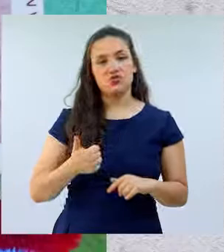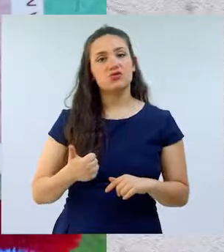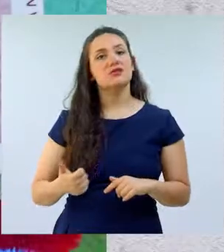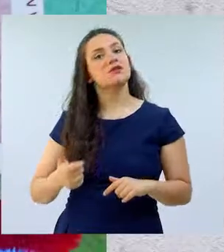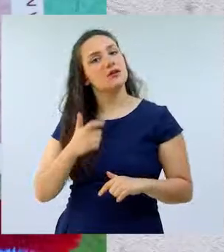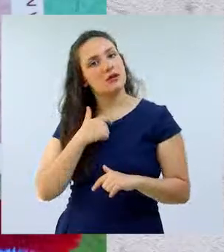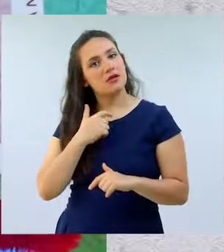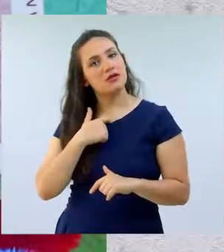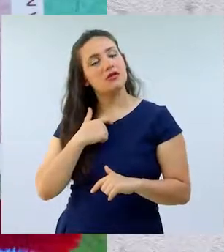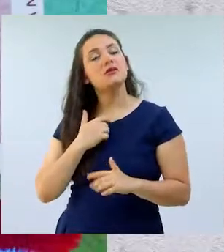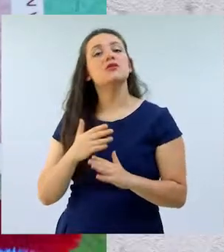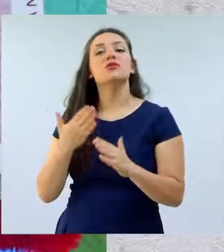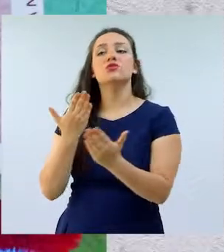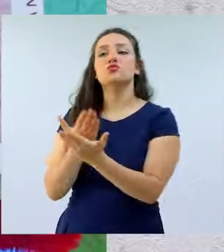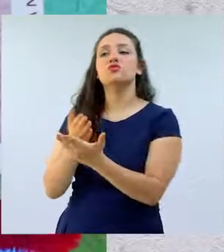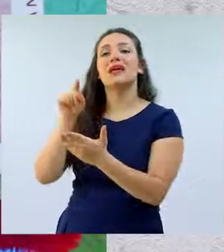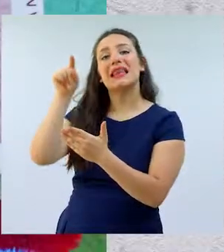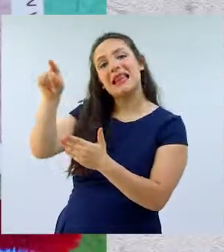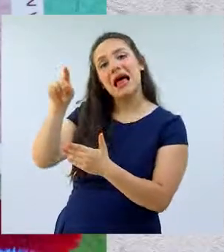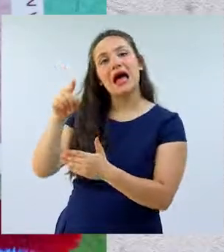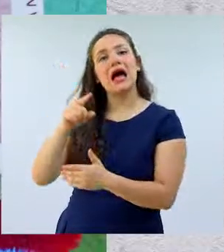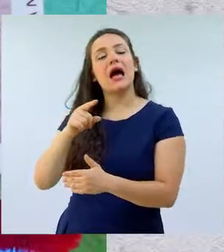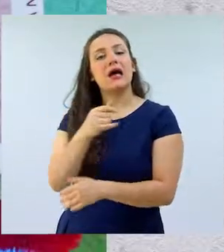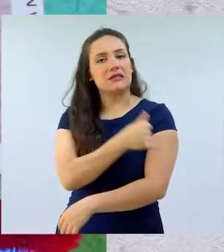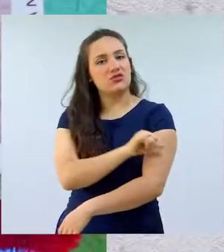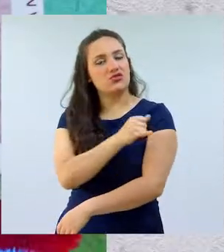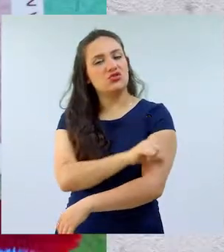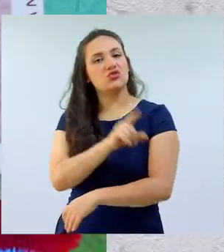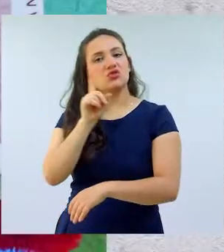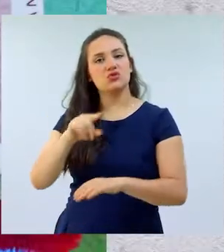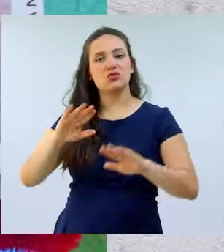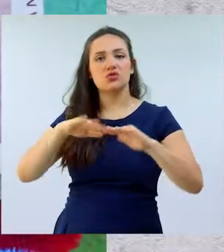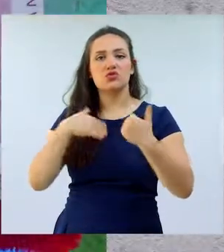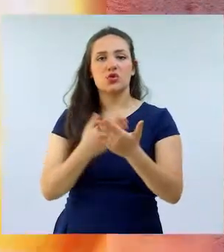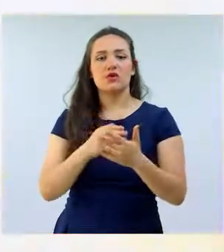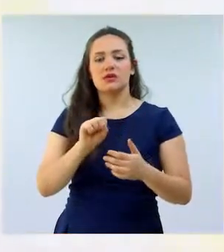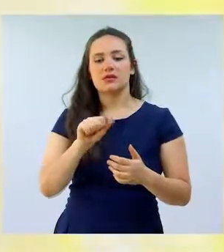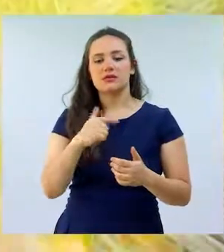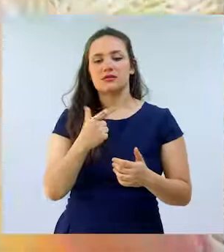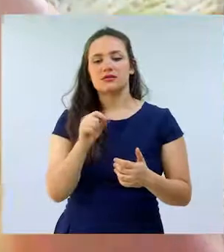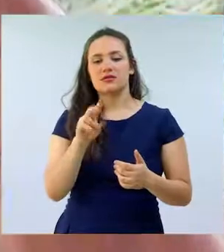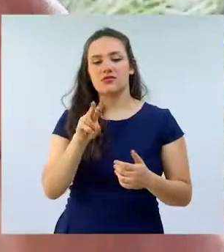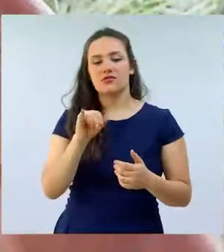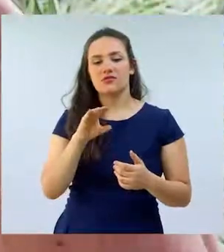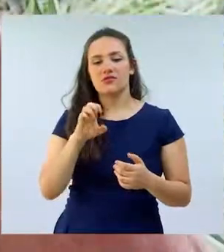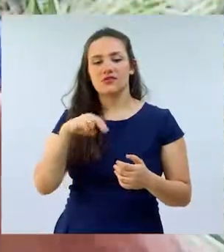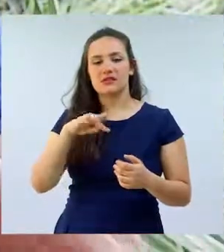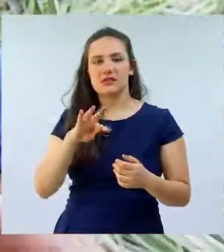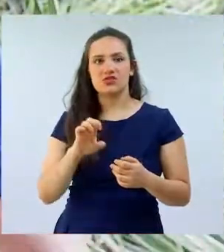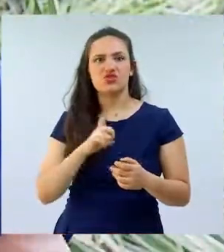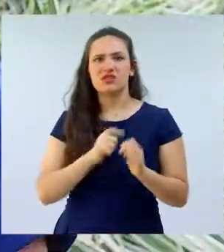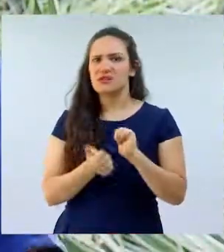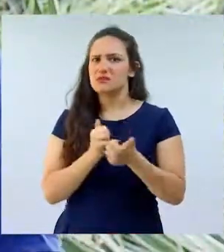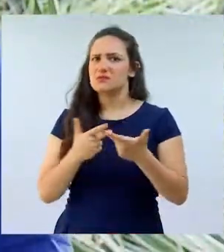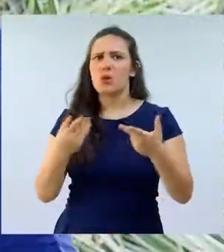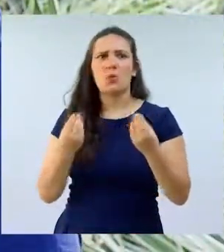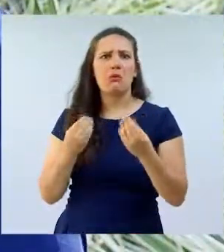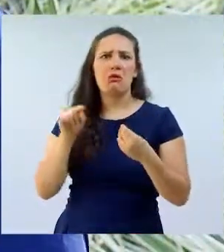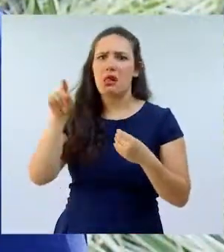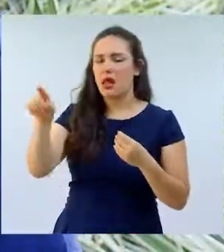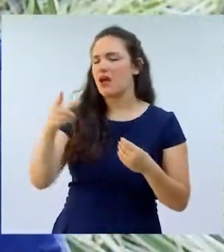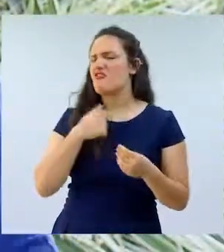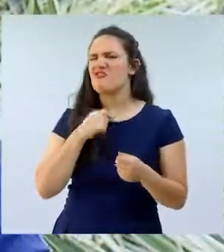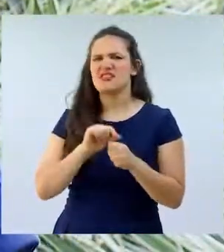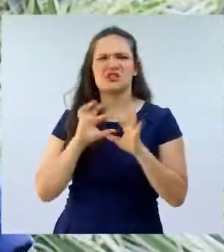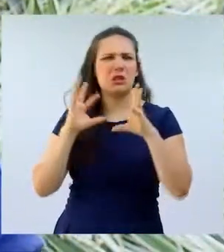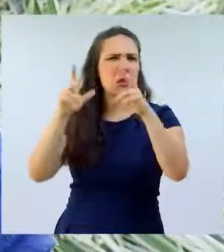numa outra escola chamada São Vicente de Paula. E também era muito ligado ao esporte. Então, praticava todos os tipos de esporte nessa época